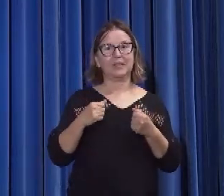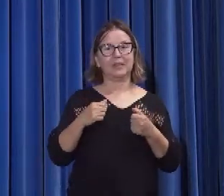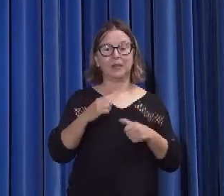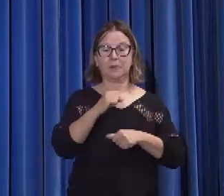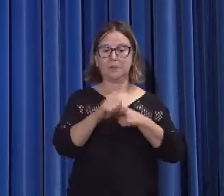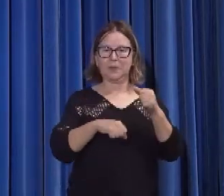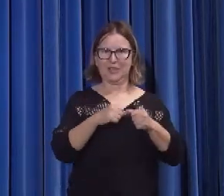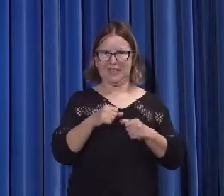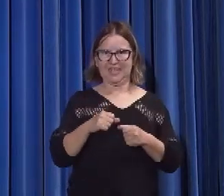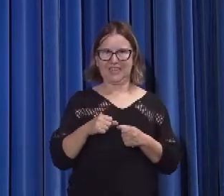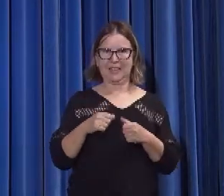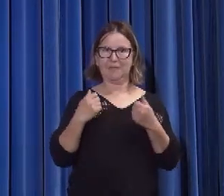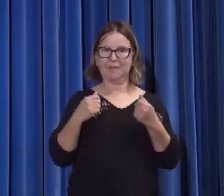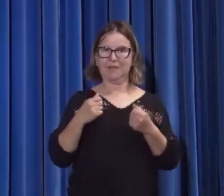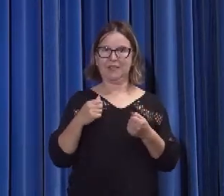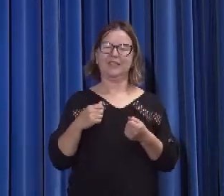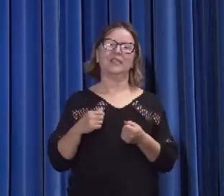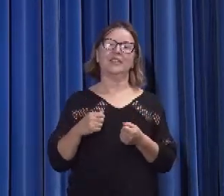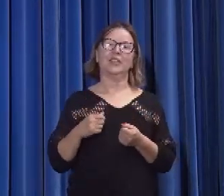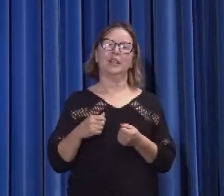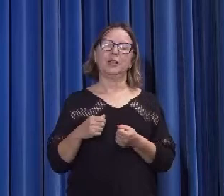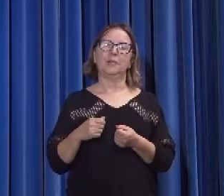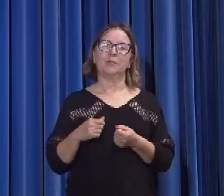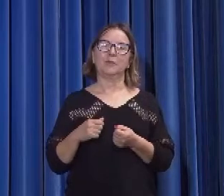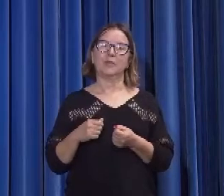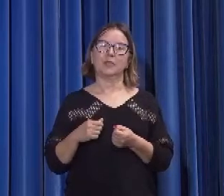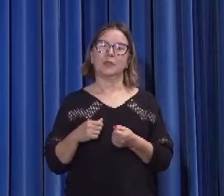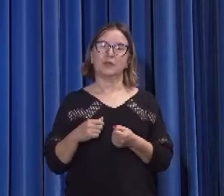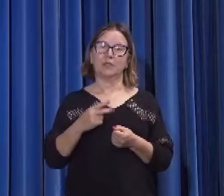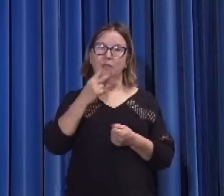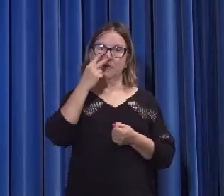bíblica. É uma mudança de paradigma.